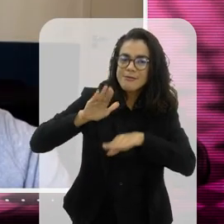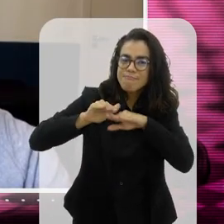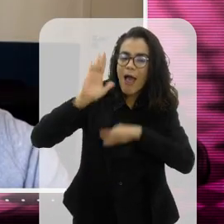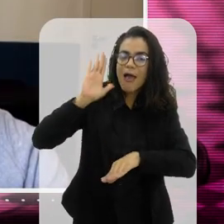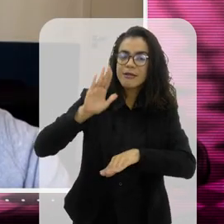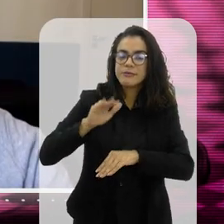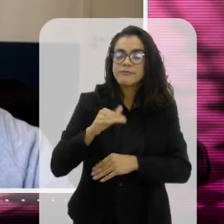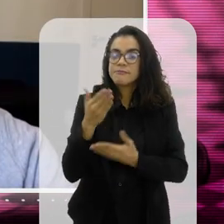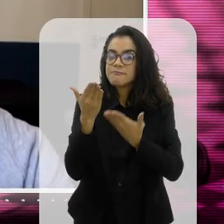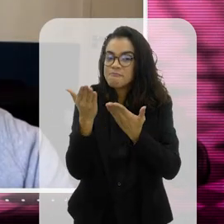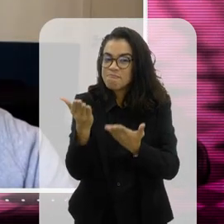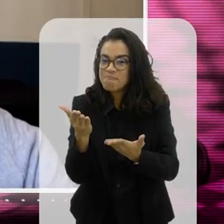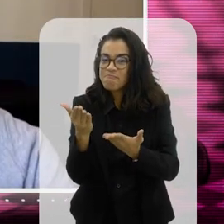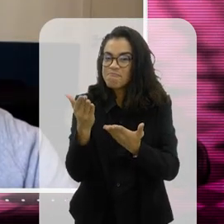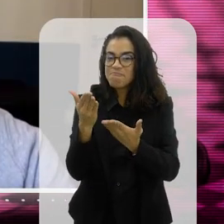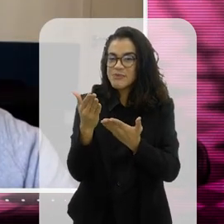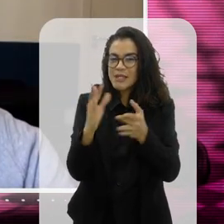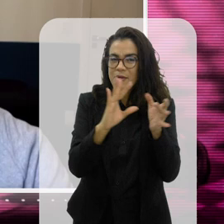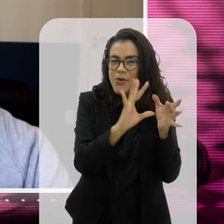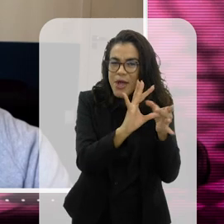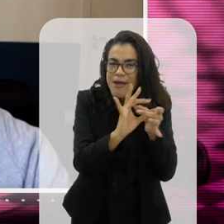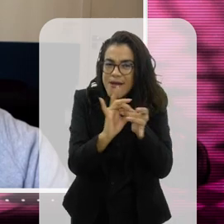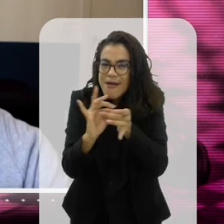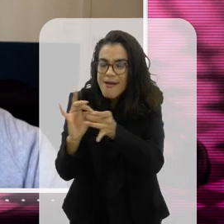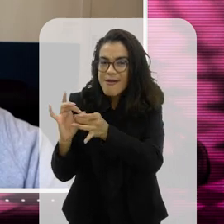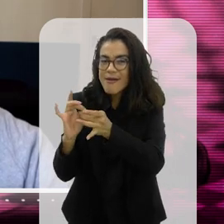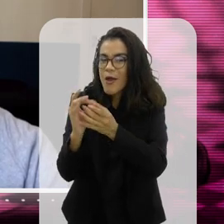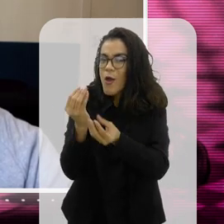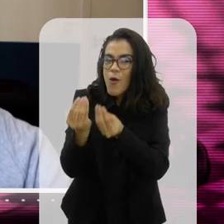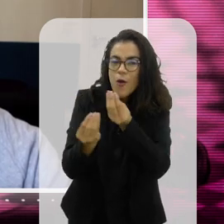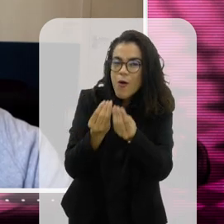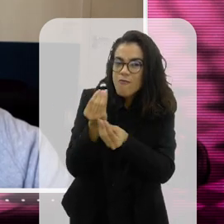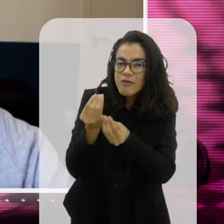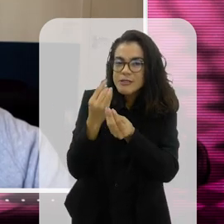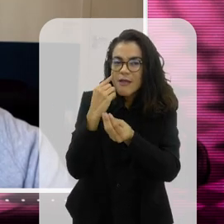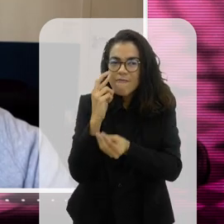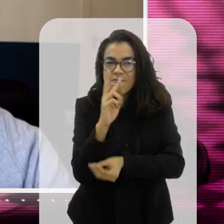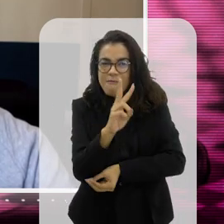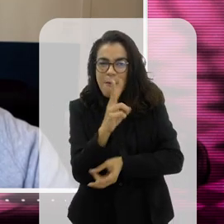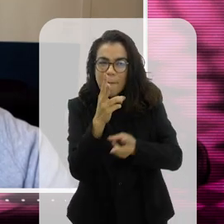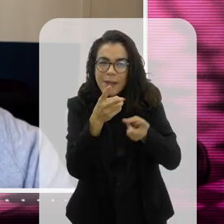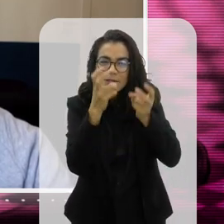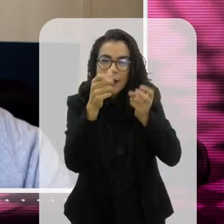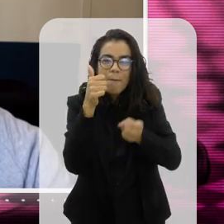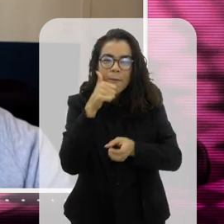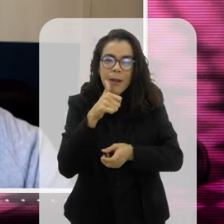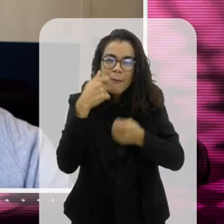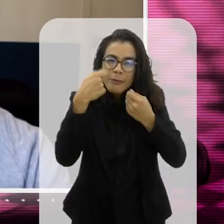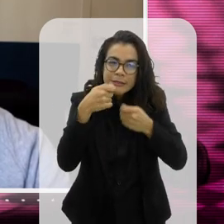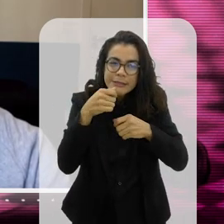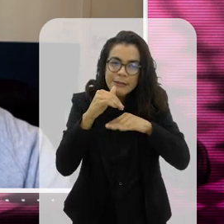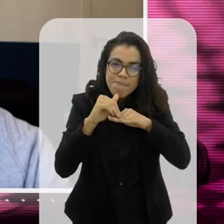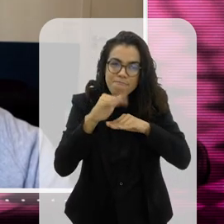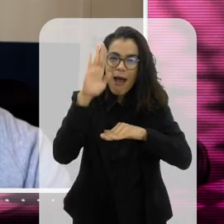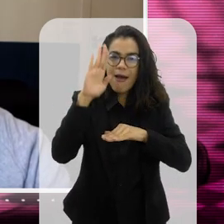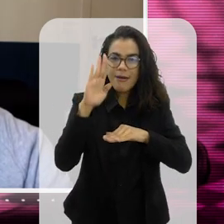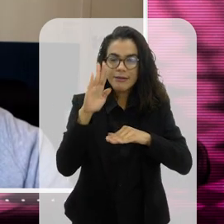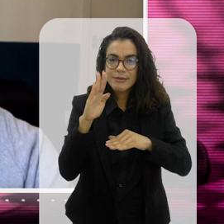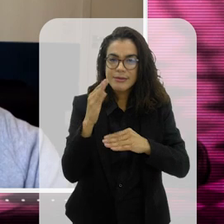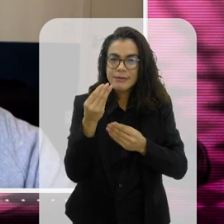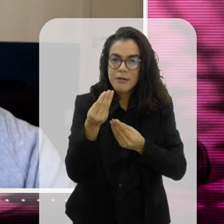que que a gente pode fazer? Você, né, com essa toda essa sua rede, quais são as dificuldades que você vê mais nas mulheres? Por exemplo, quando